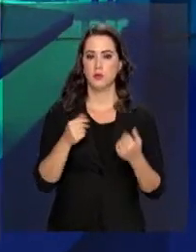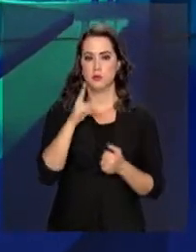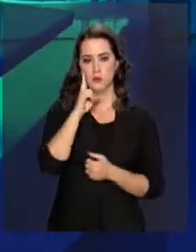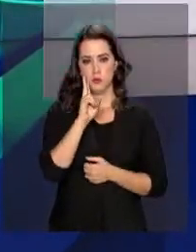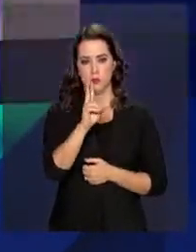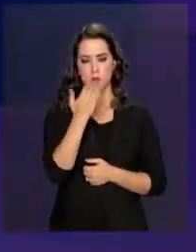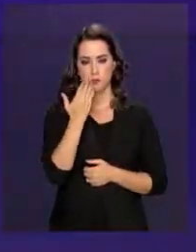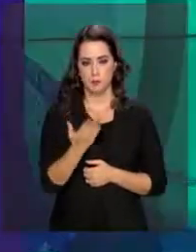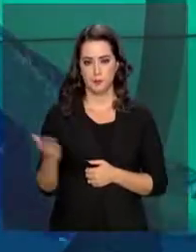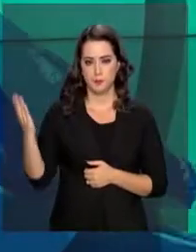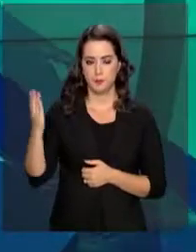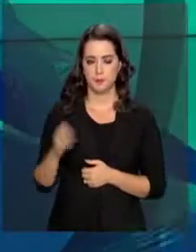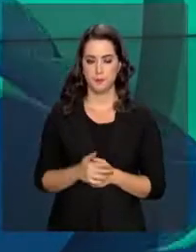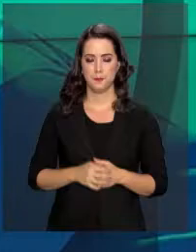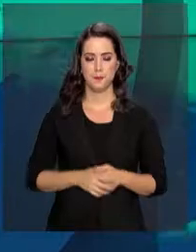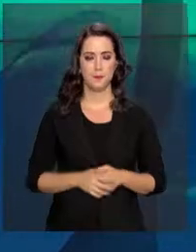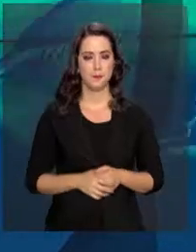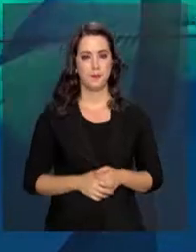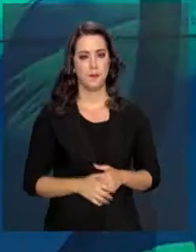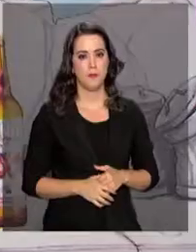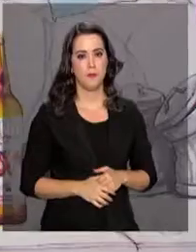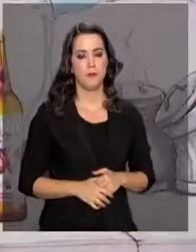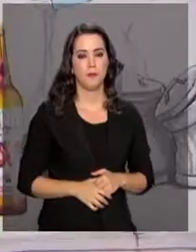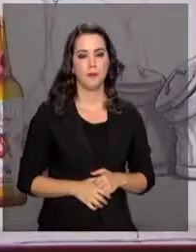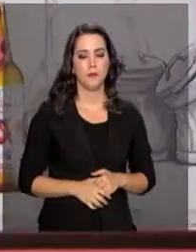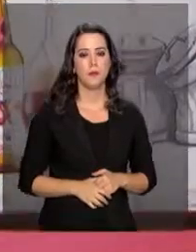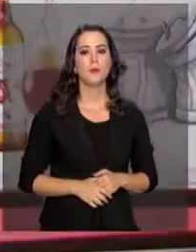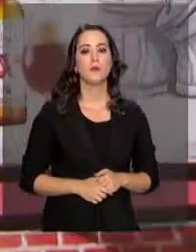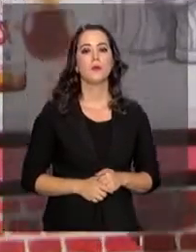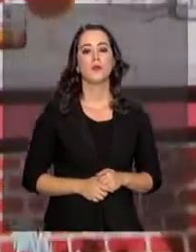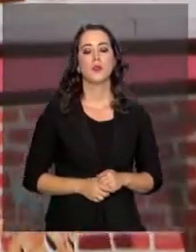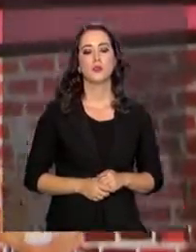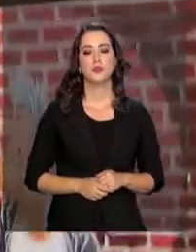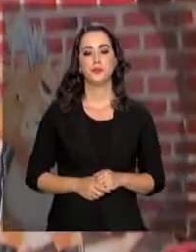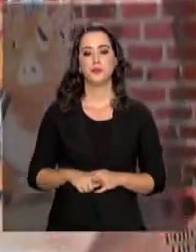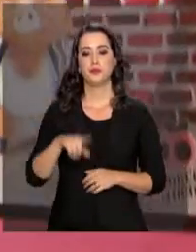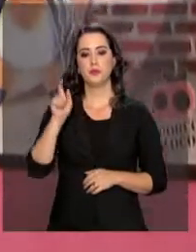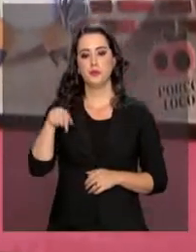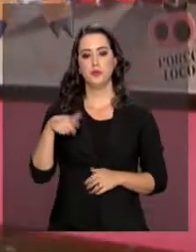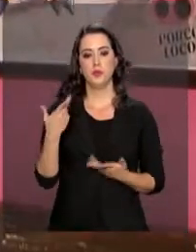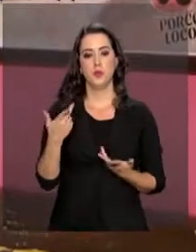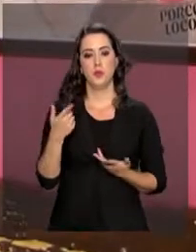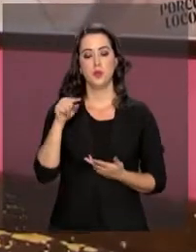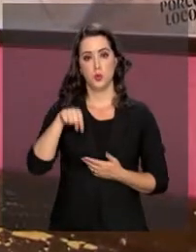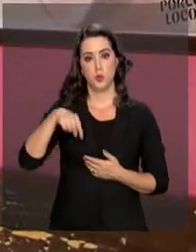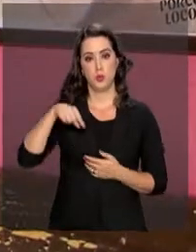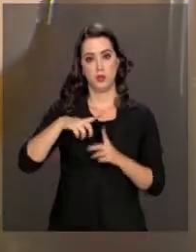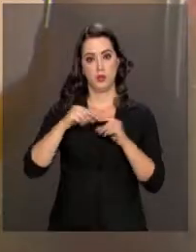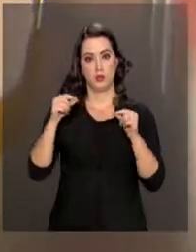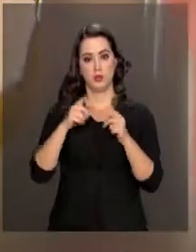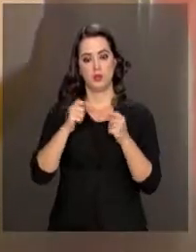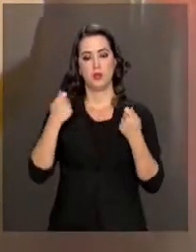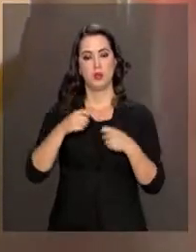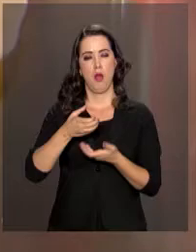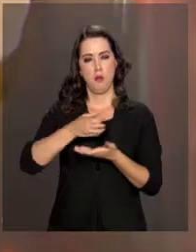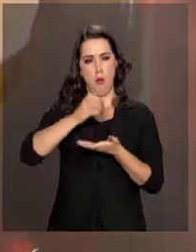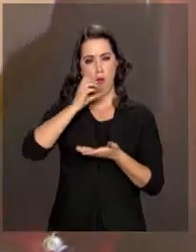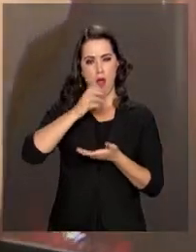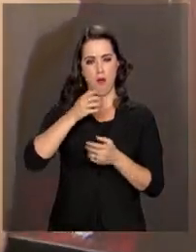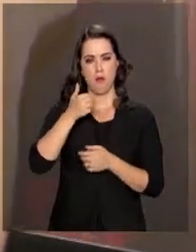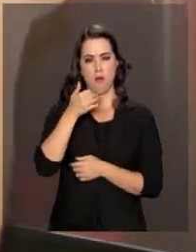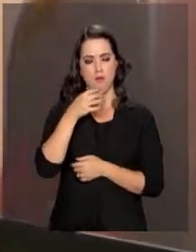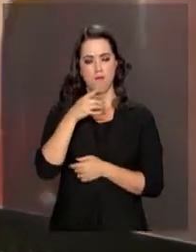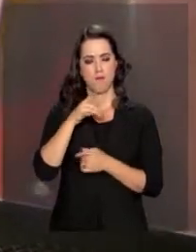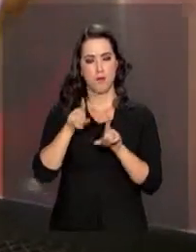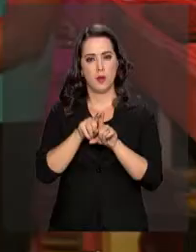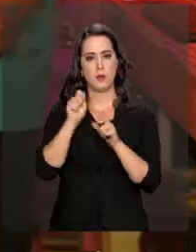empregos vamos acompanhar na reportagem o dono desse bar em brasília precisava de reforço na equipe de garçons